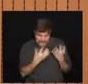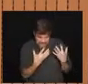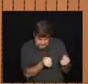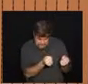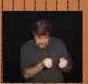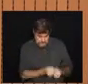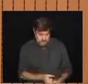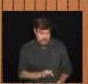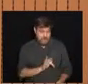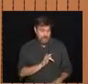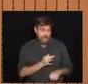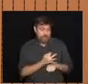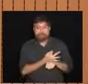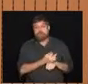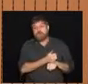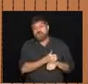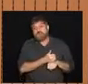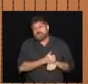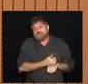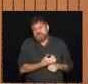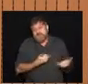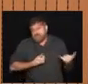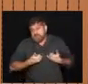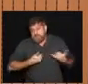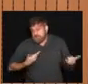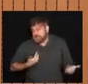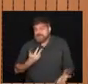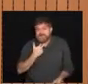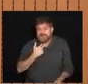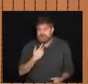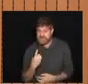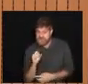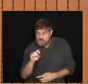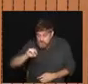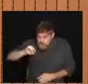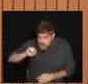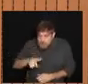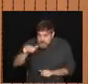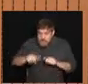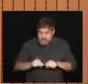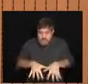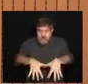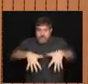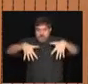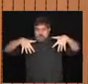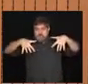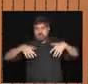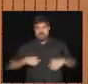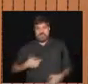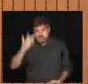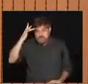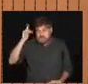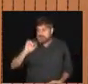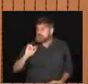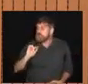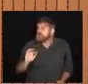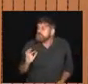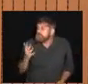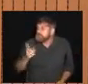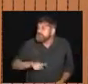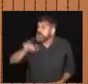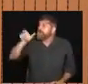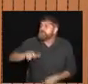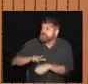Por quê, gente? A gente não podia pôr 18 mil pessoas no meio de um estádio que a gente não conhece a situação das